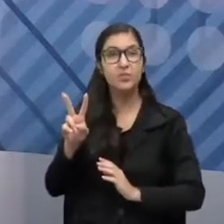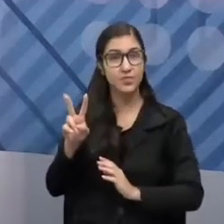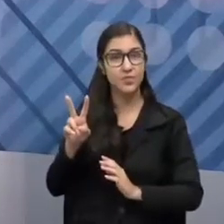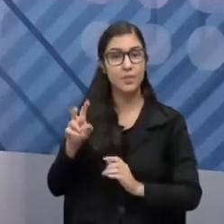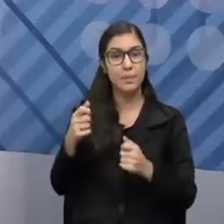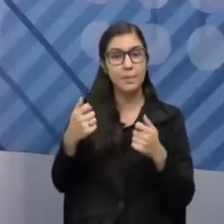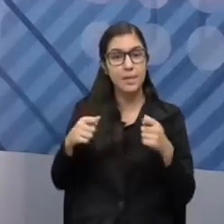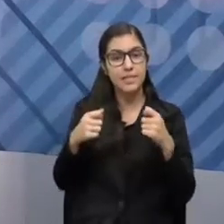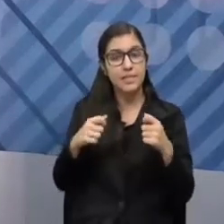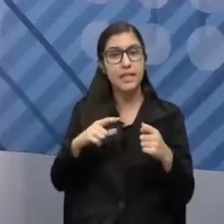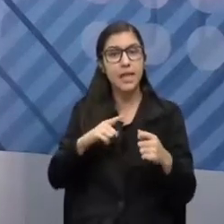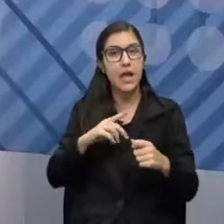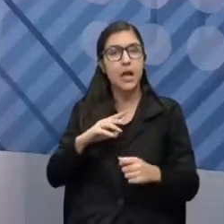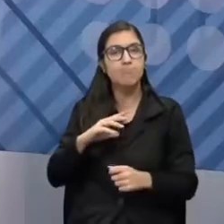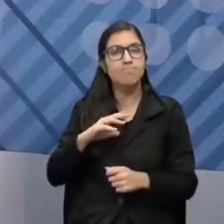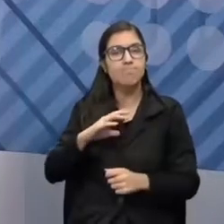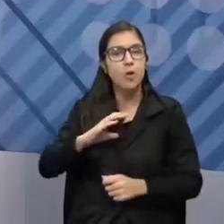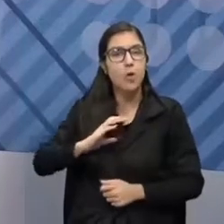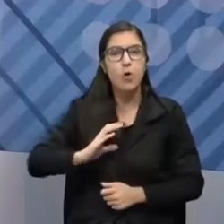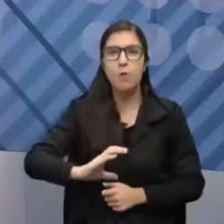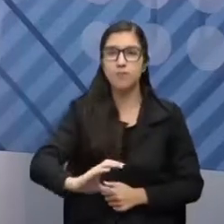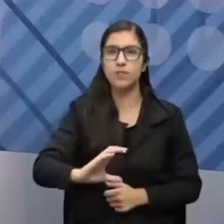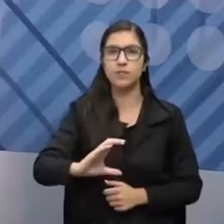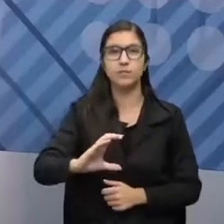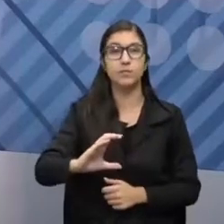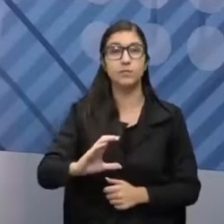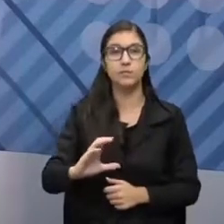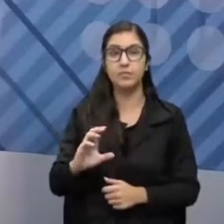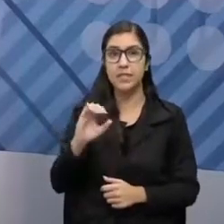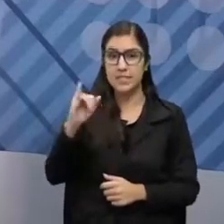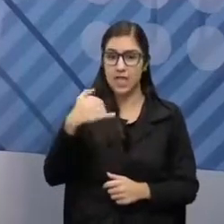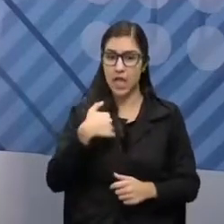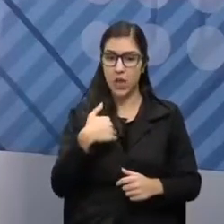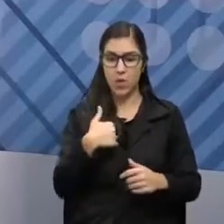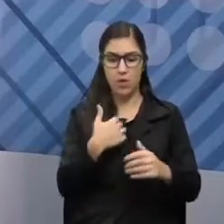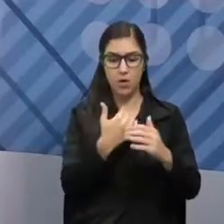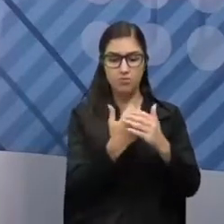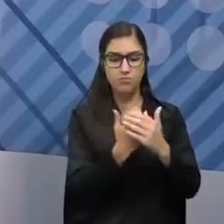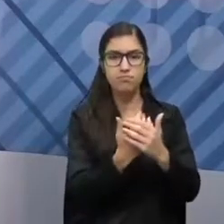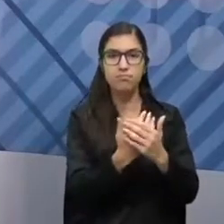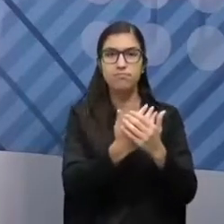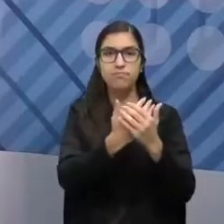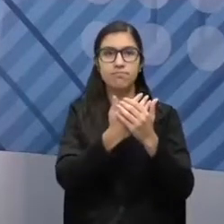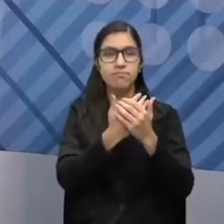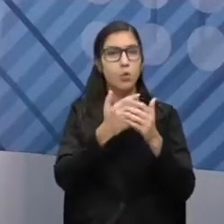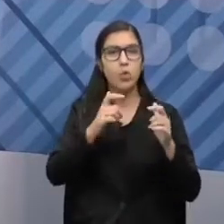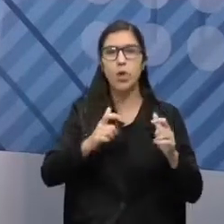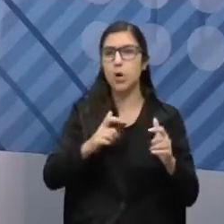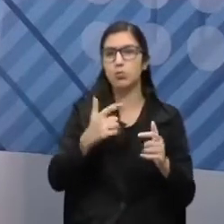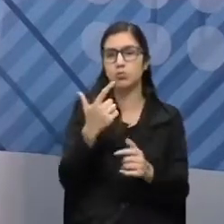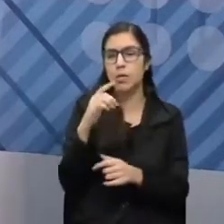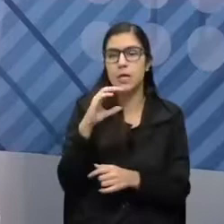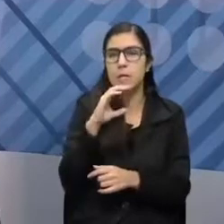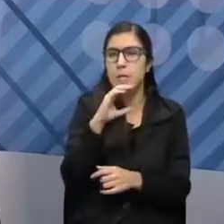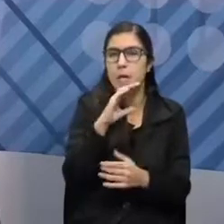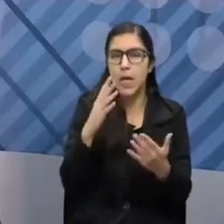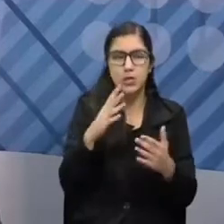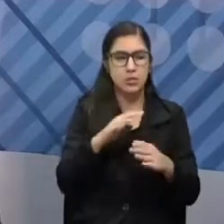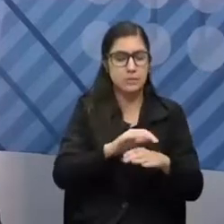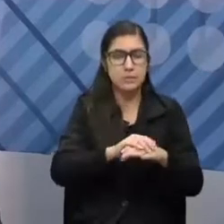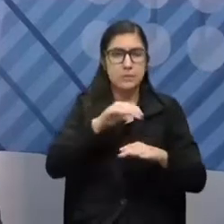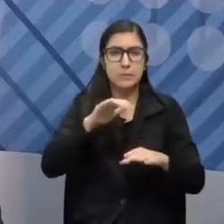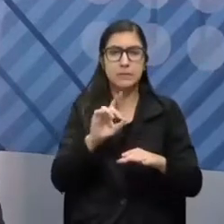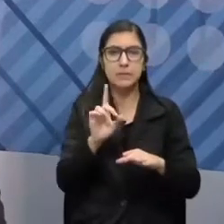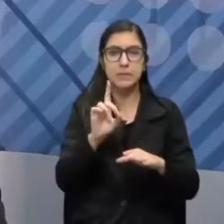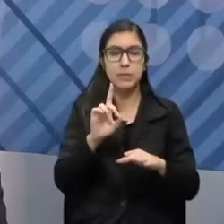esse vínculo de confiança. Se a minha mão está embaixo, o lugar não vai estar quente, não vai queimar,